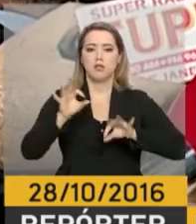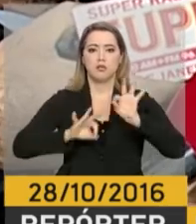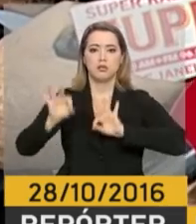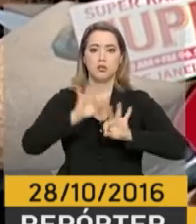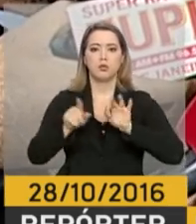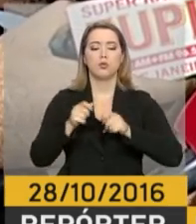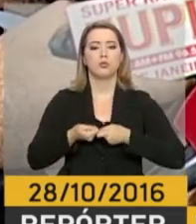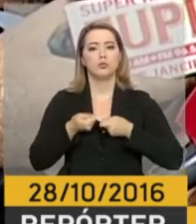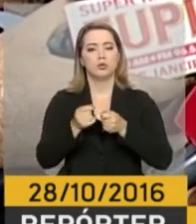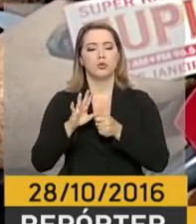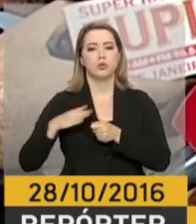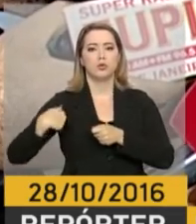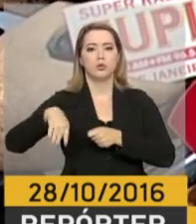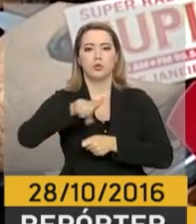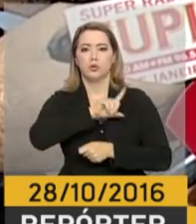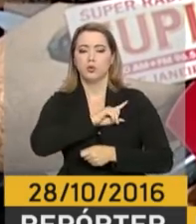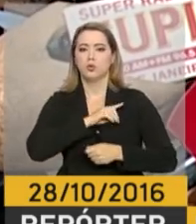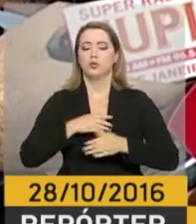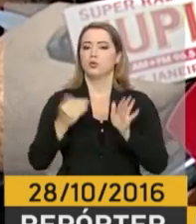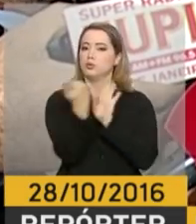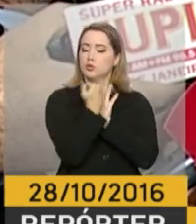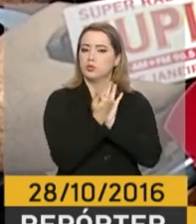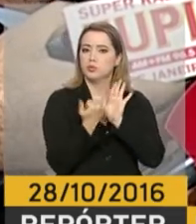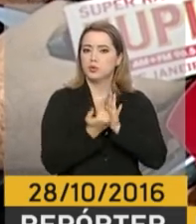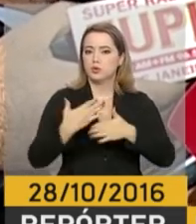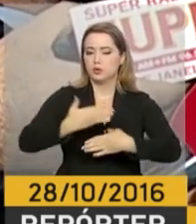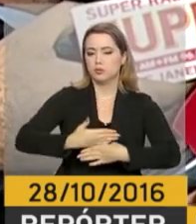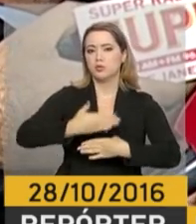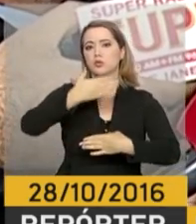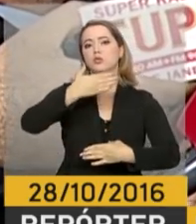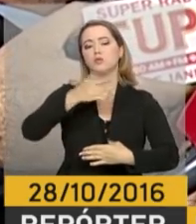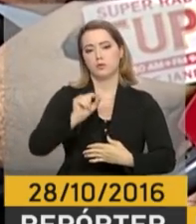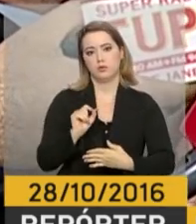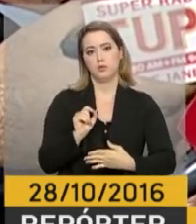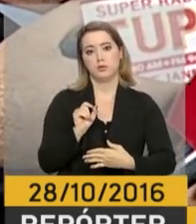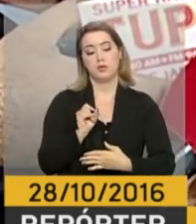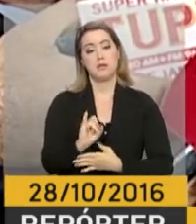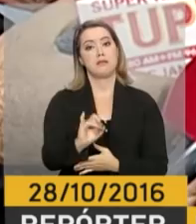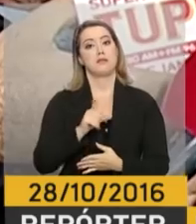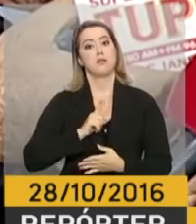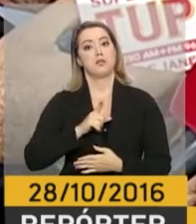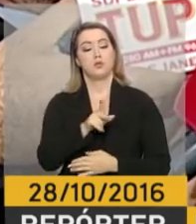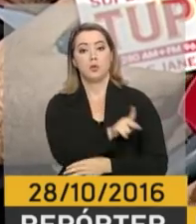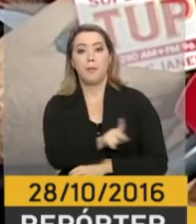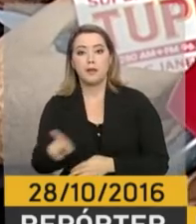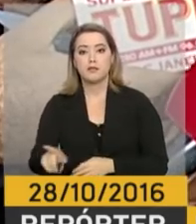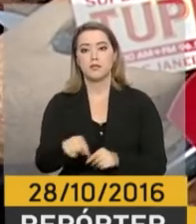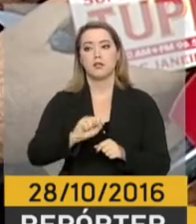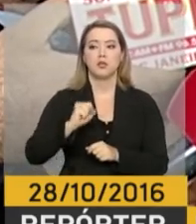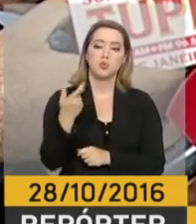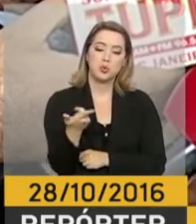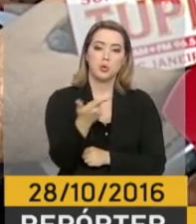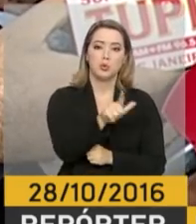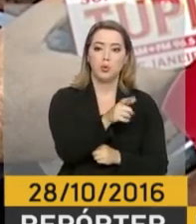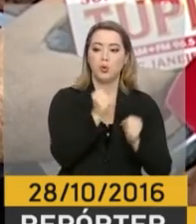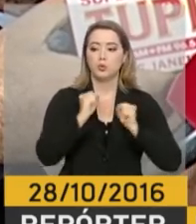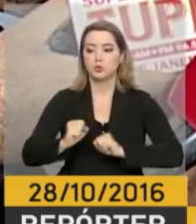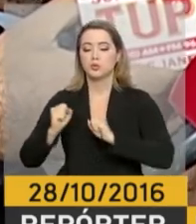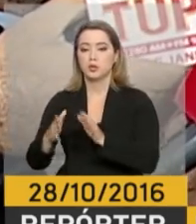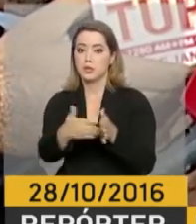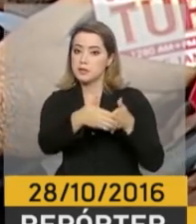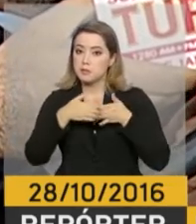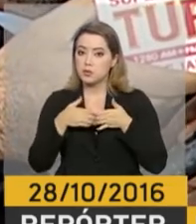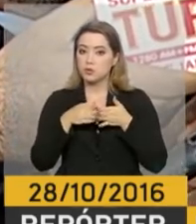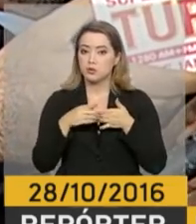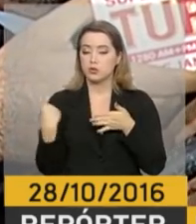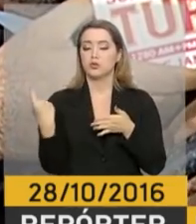nosso programa em termos de fronteiras e, evidentemente, quando o senhor presidente ou os demais poderes solicitarem, como aliás tem